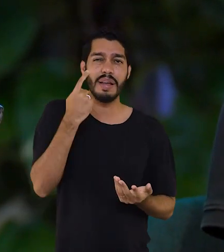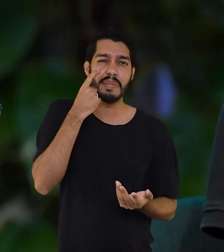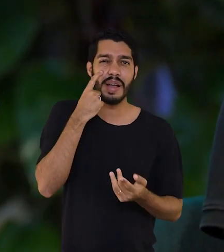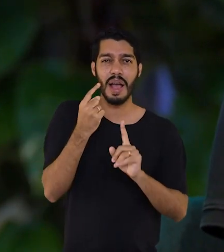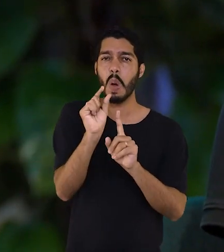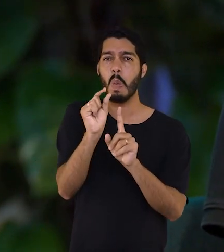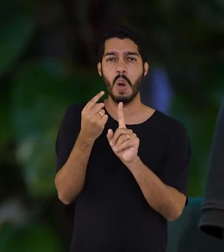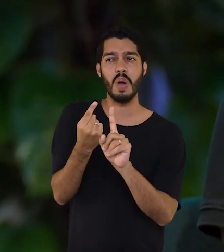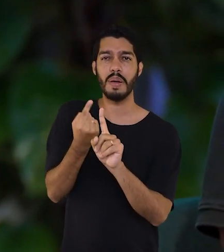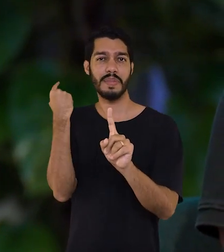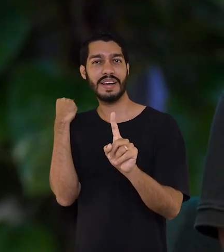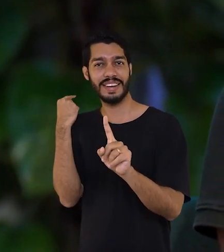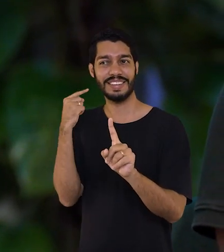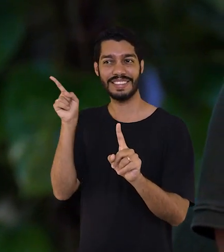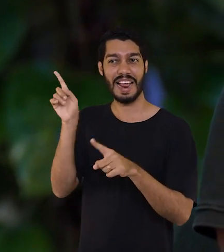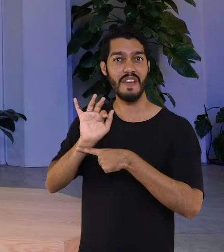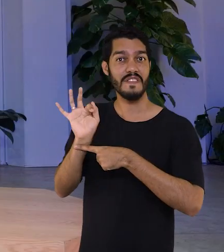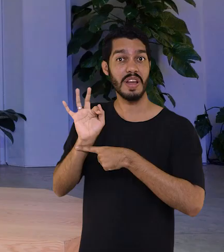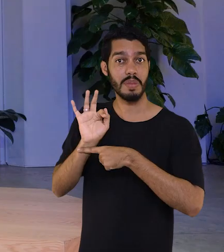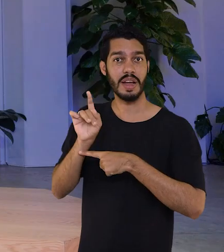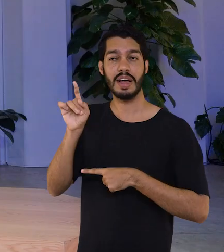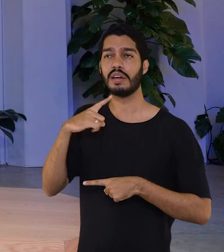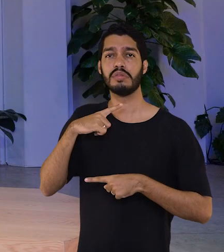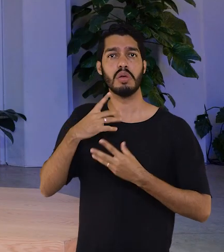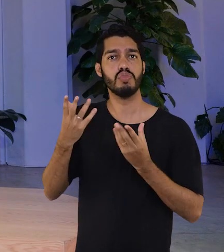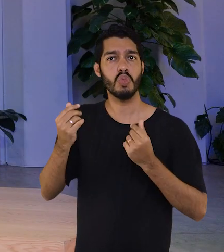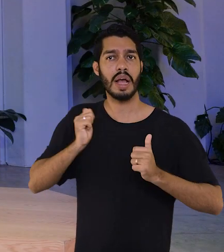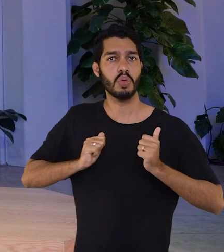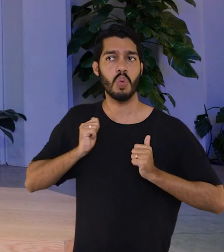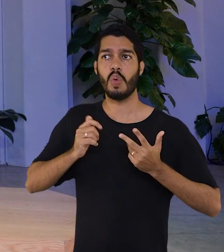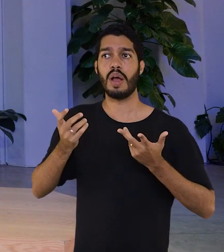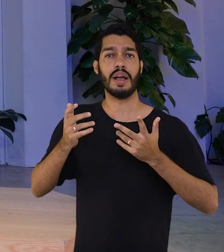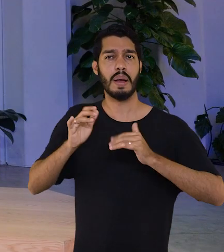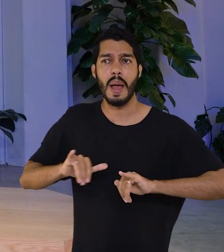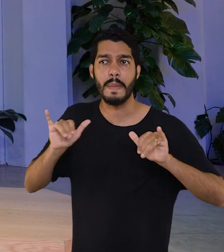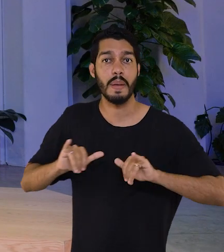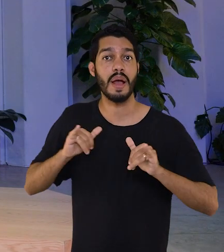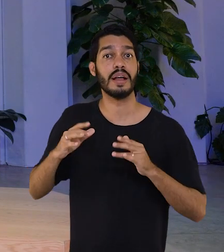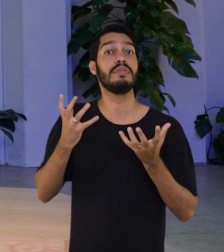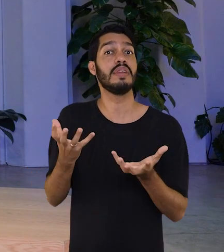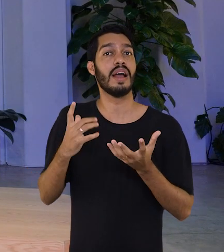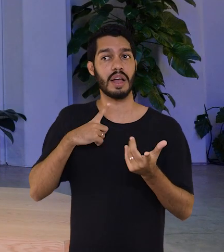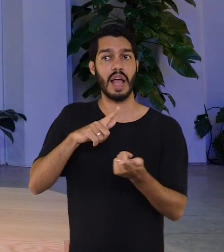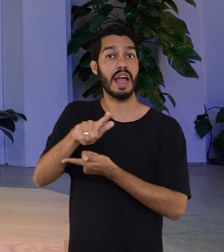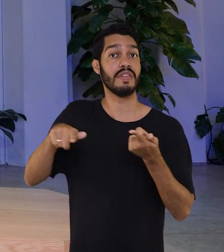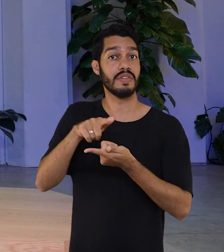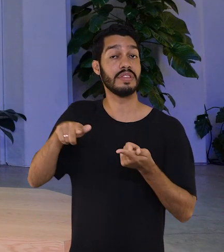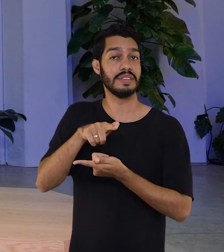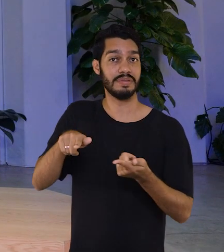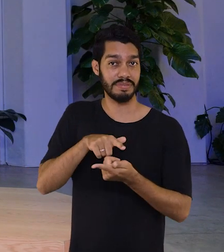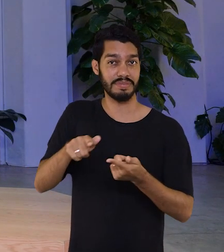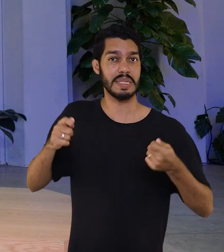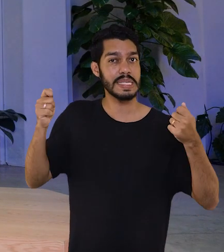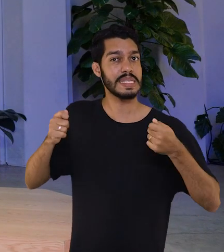faço. E se a gente parar para ver um pouco tempo atrás, em Hollywood, atores e o público de Hollywood estavam fazendo greve,